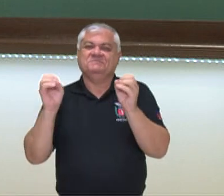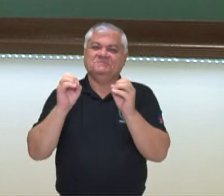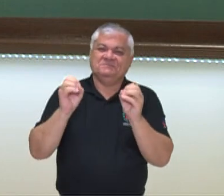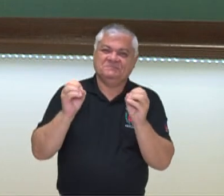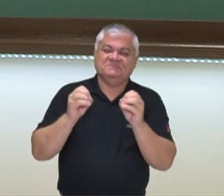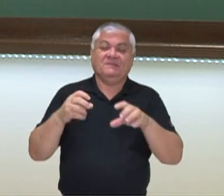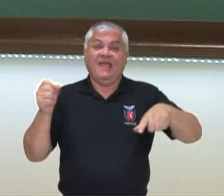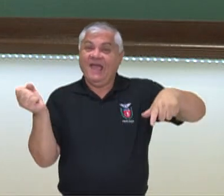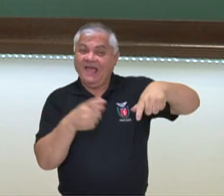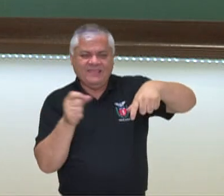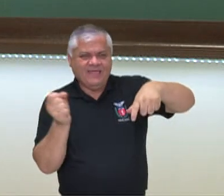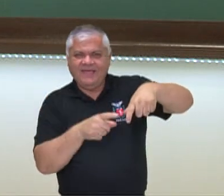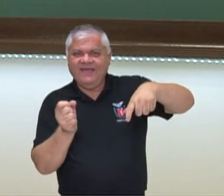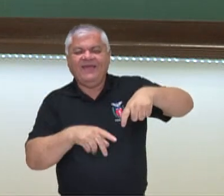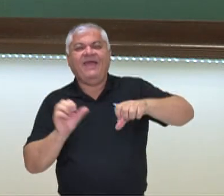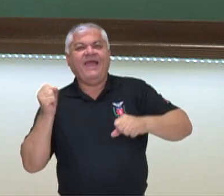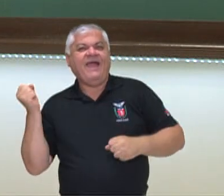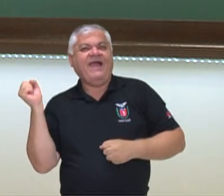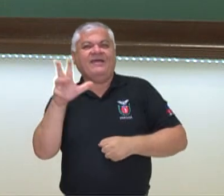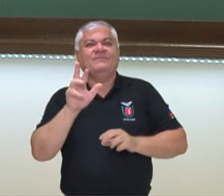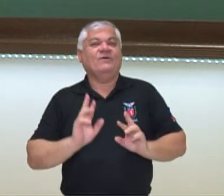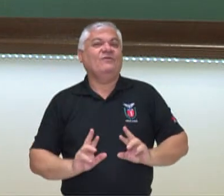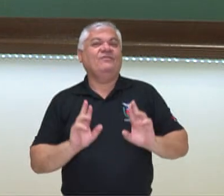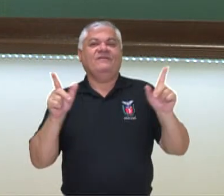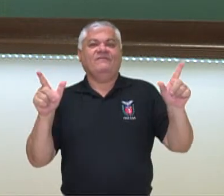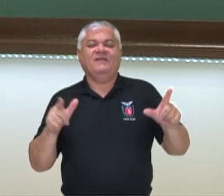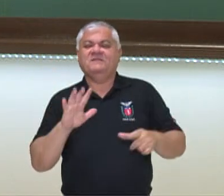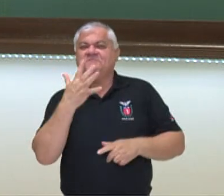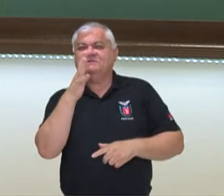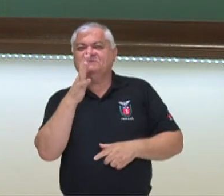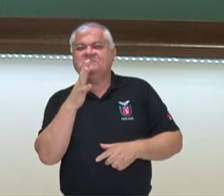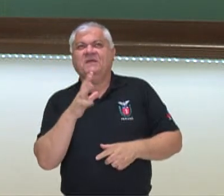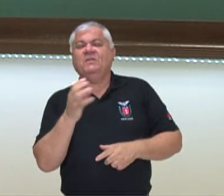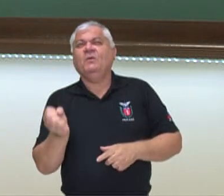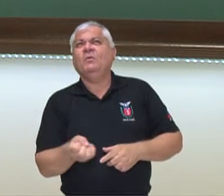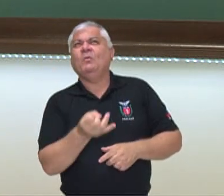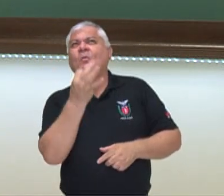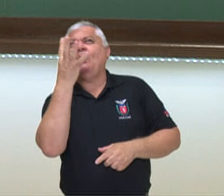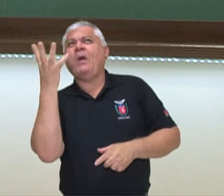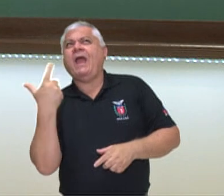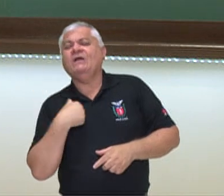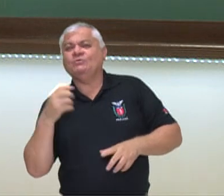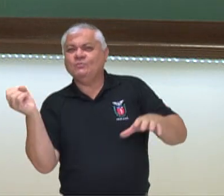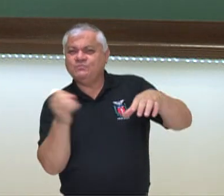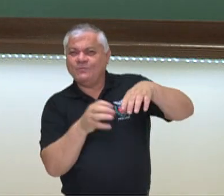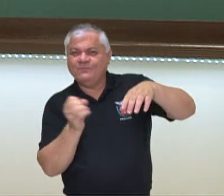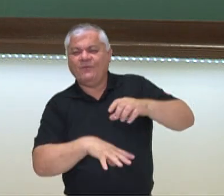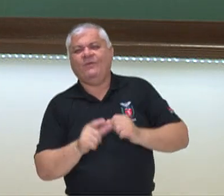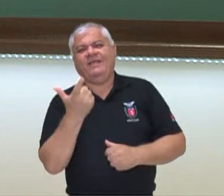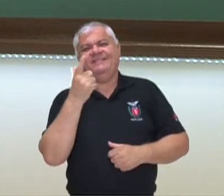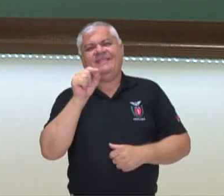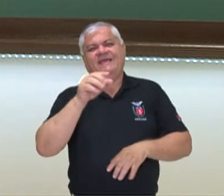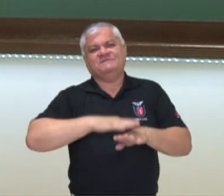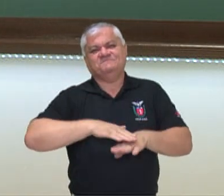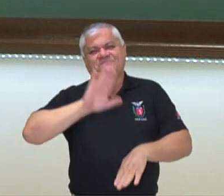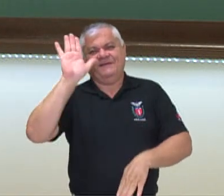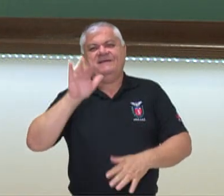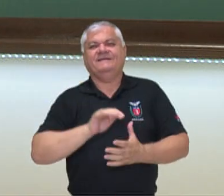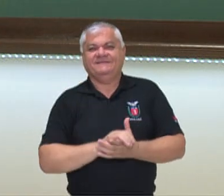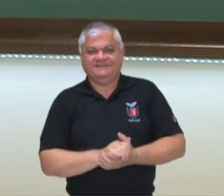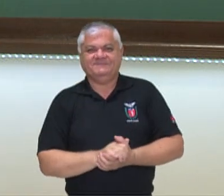ou 1-0, 2-0. A média de gols no handebol é de mais de 10 gols em uma partida,